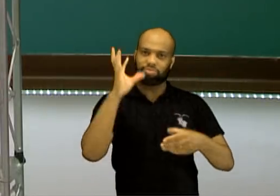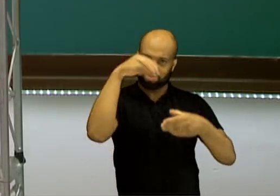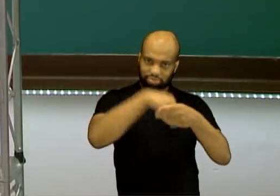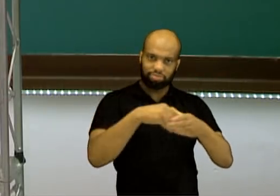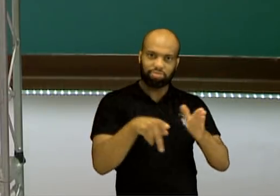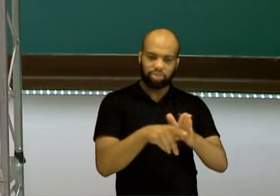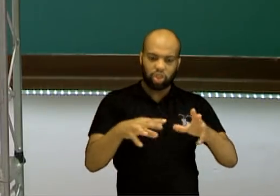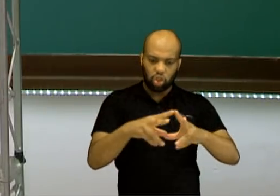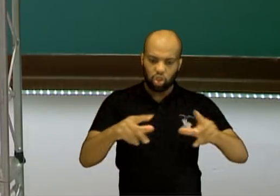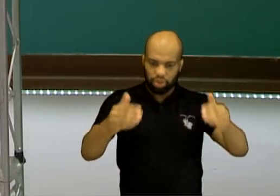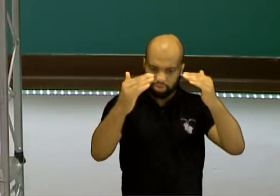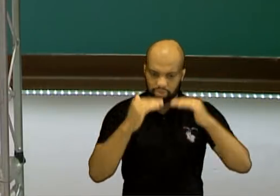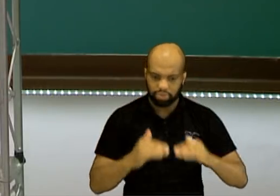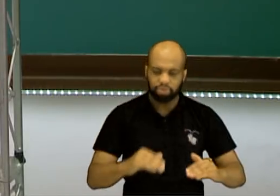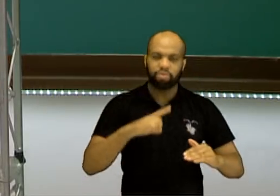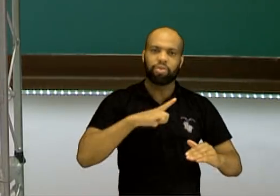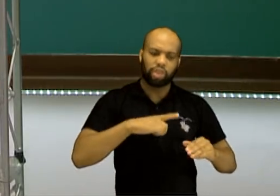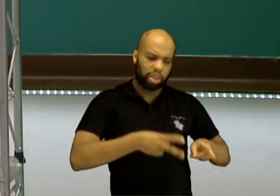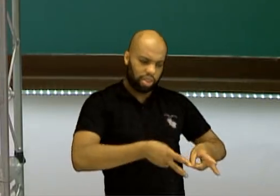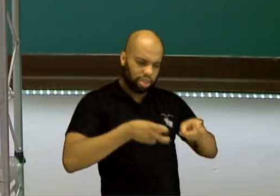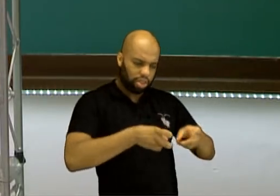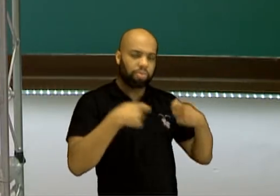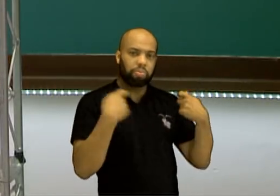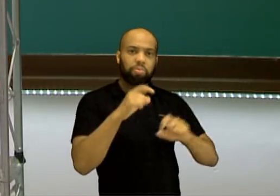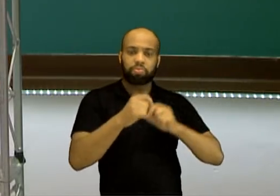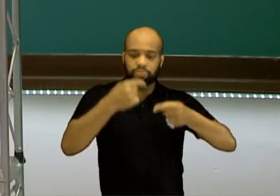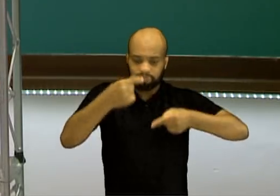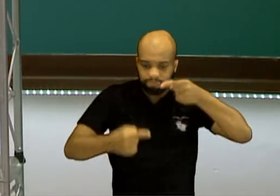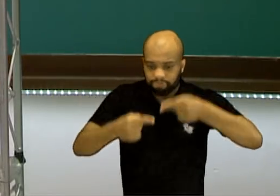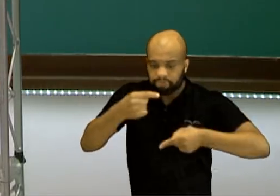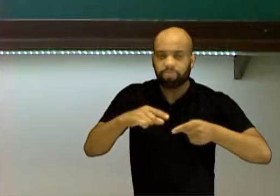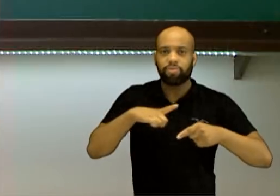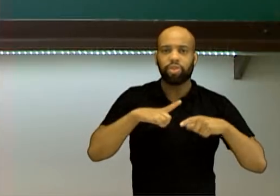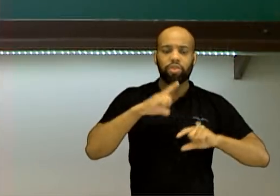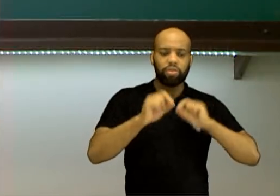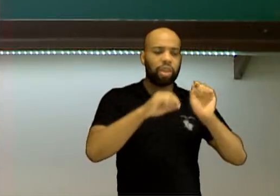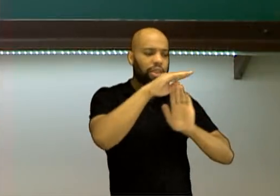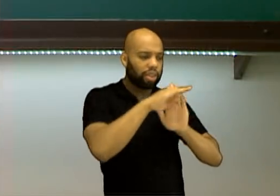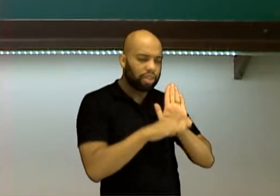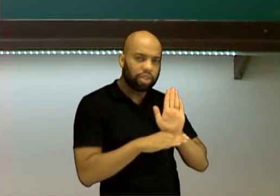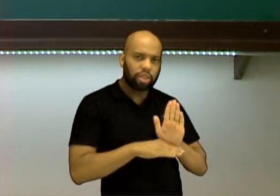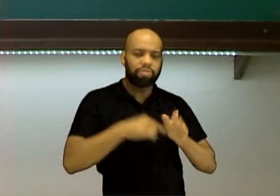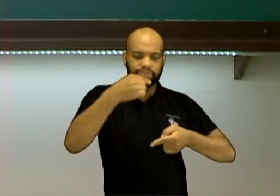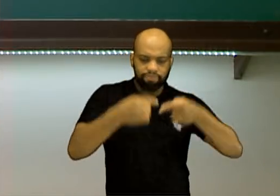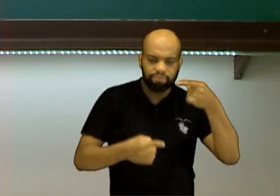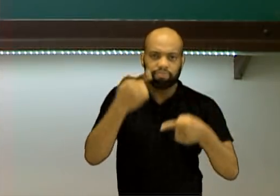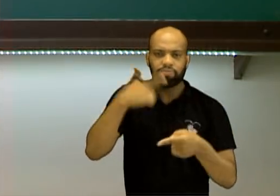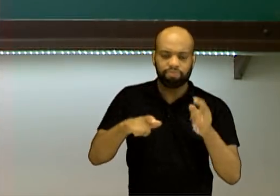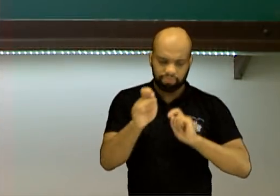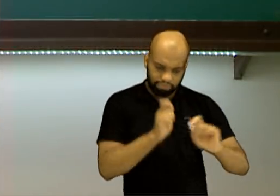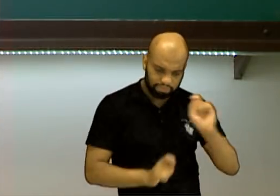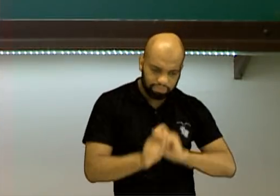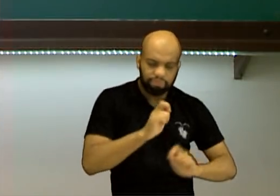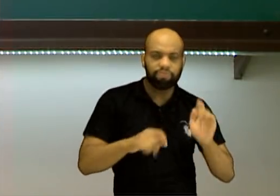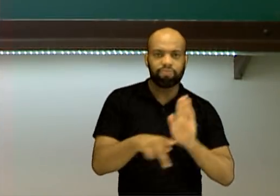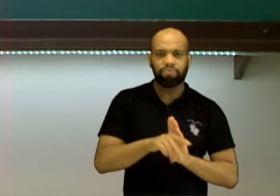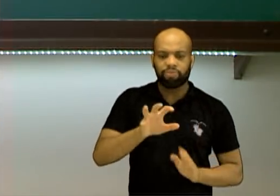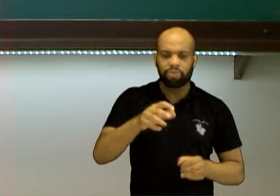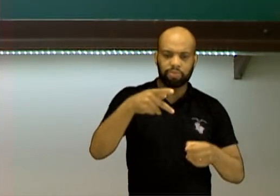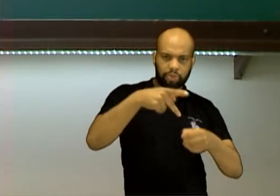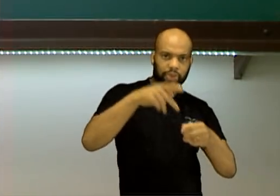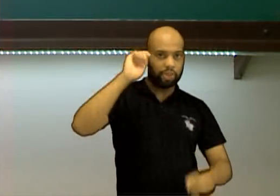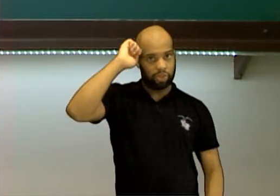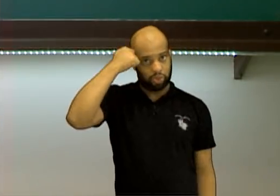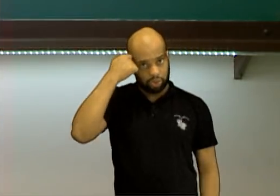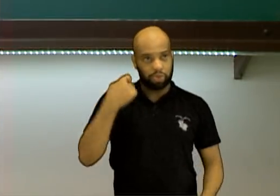no subsolo, nós precisamos de uma política, precisamos de processos políticos para administrar essa reserva de petróleo, visto